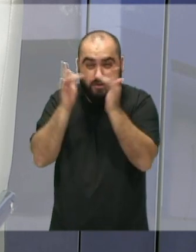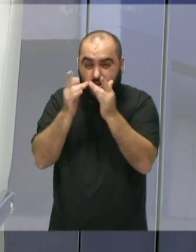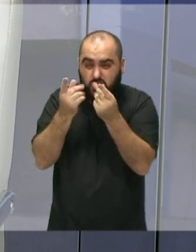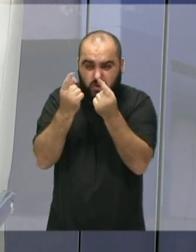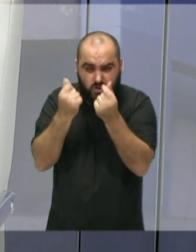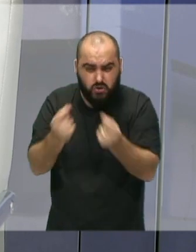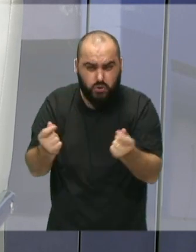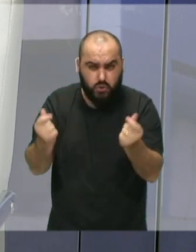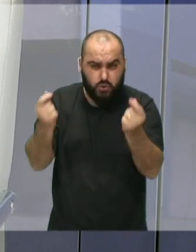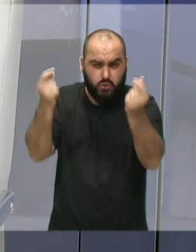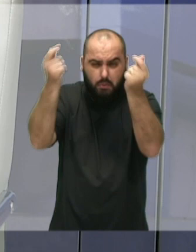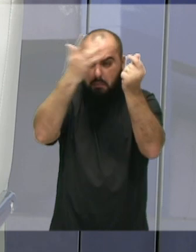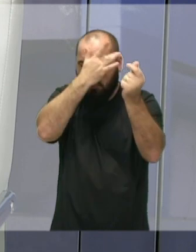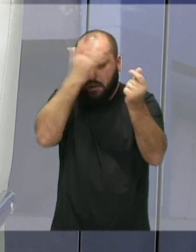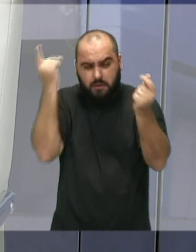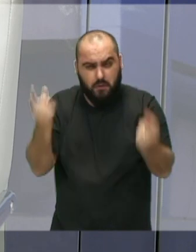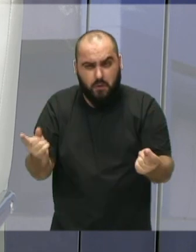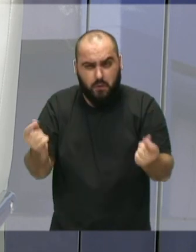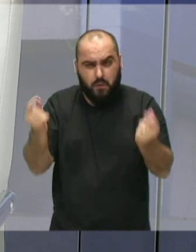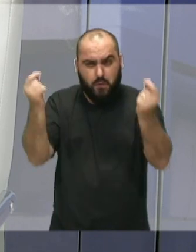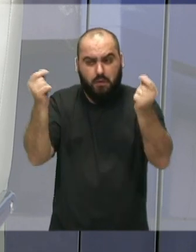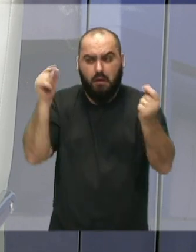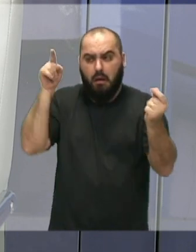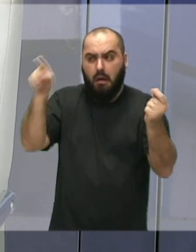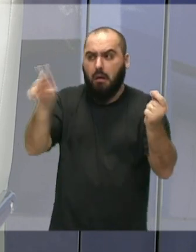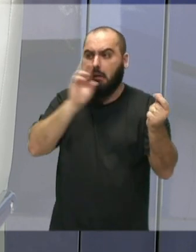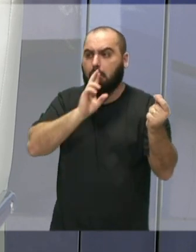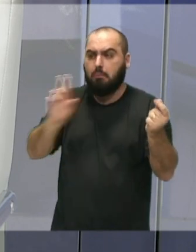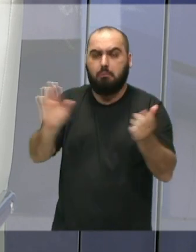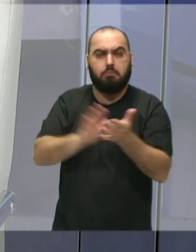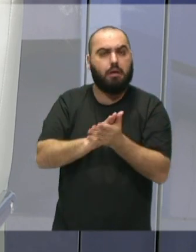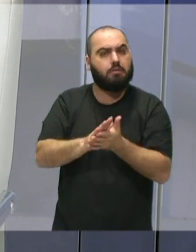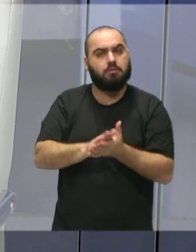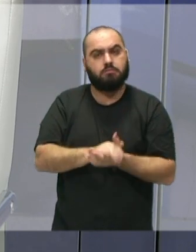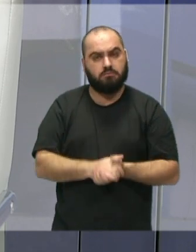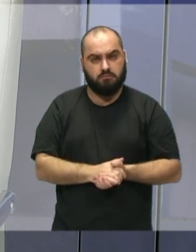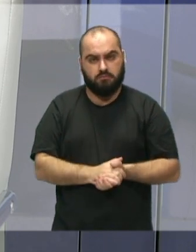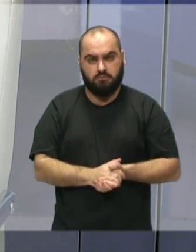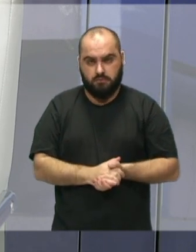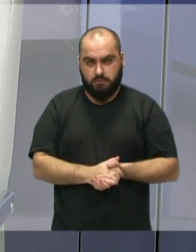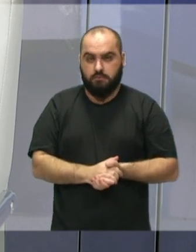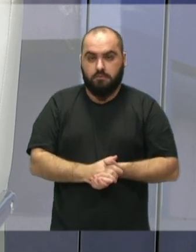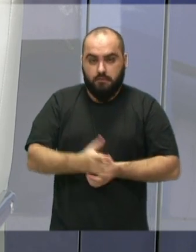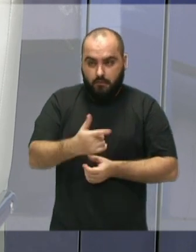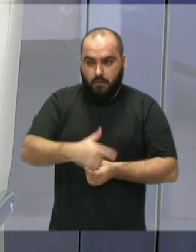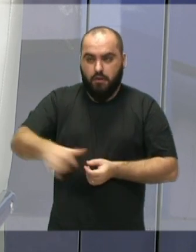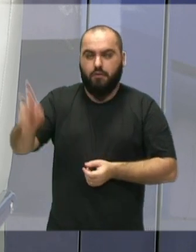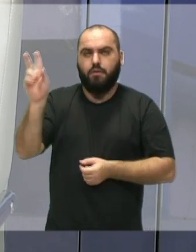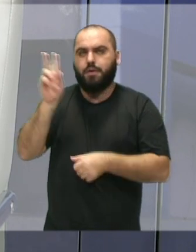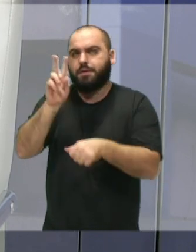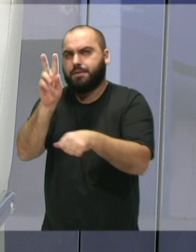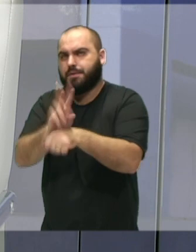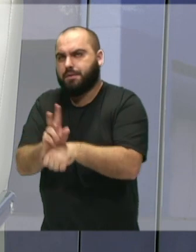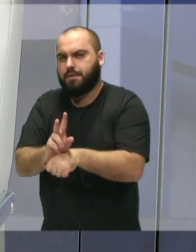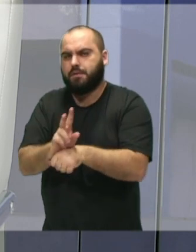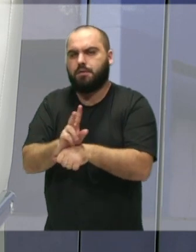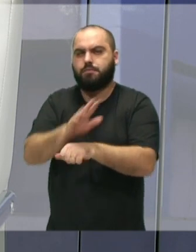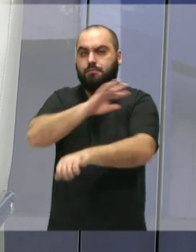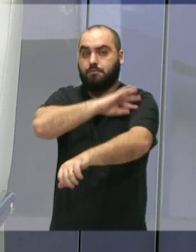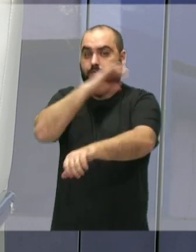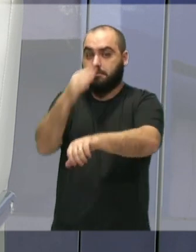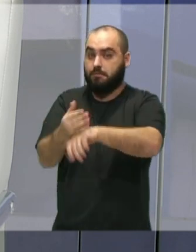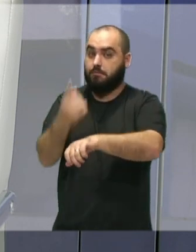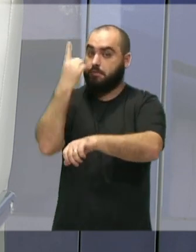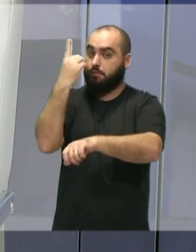muitas pessoas, esses ali, eles nem respondem mais. Tanto que eu estive para fazer uma fiscalização nos depósitos, em